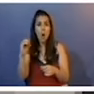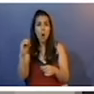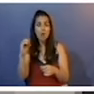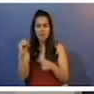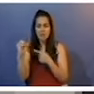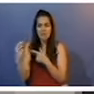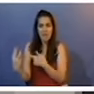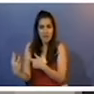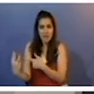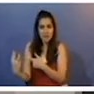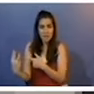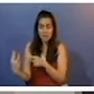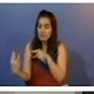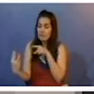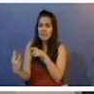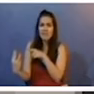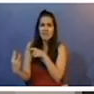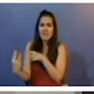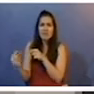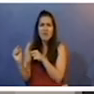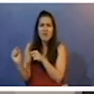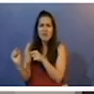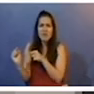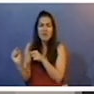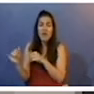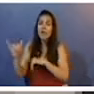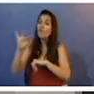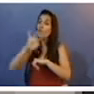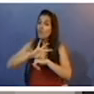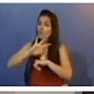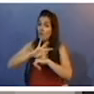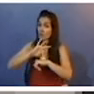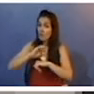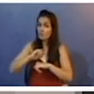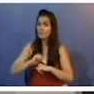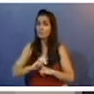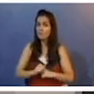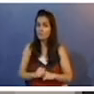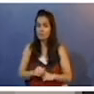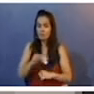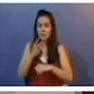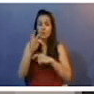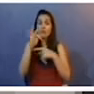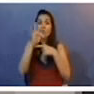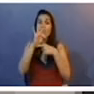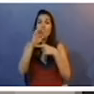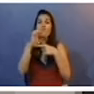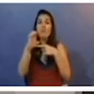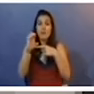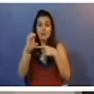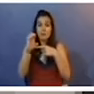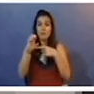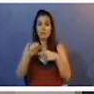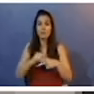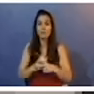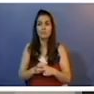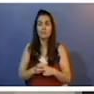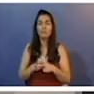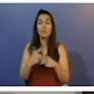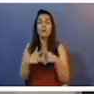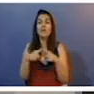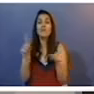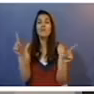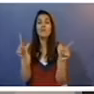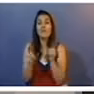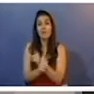3 veio do átomo de ferro, porque lembra que a gente inverte os valores aqui das cargas? Então, a quantidade que